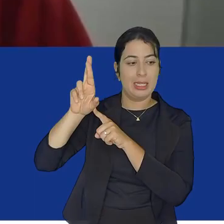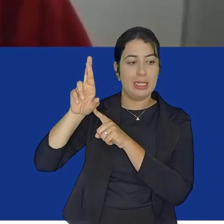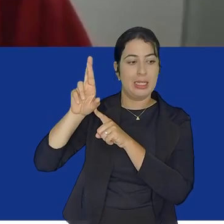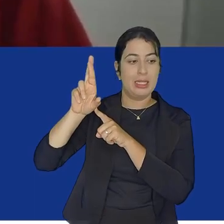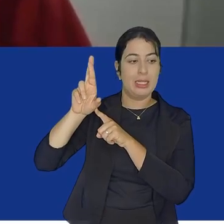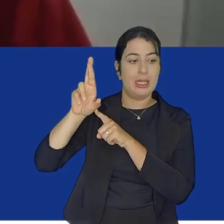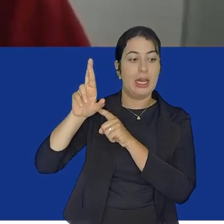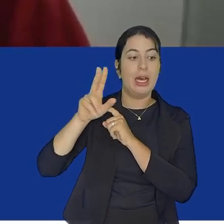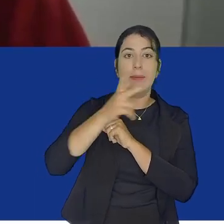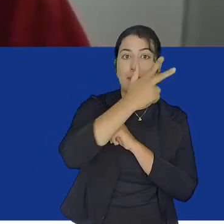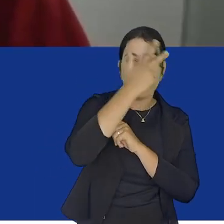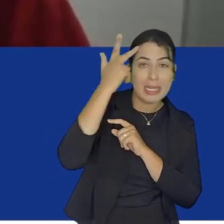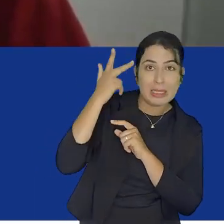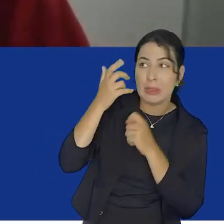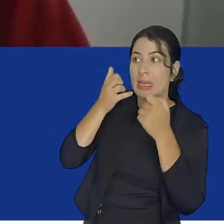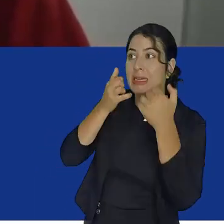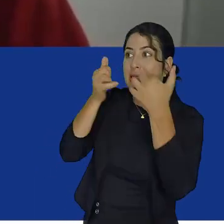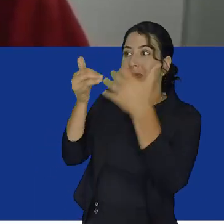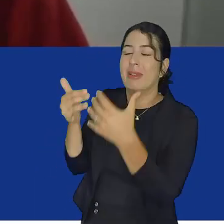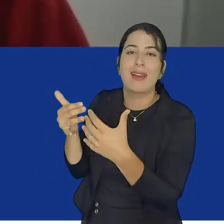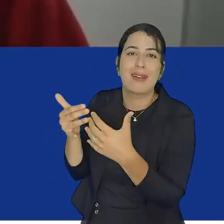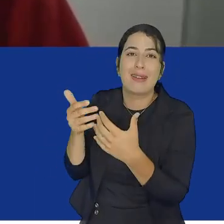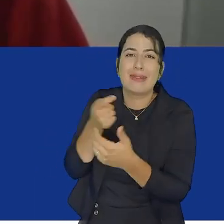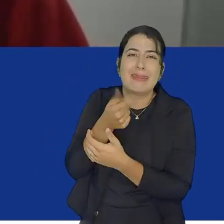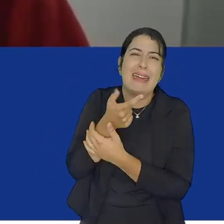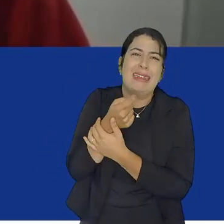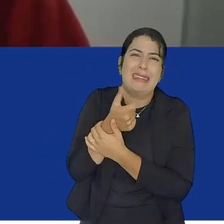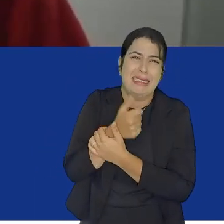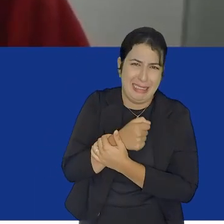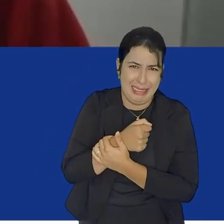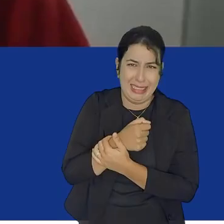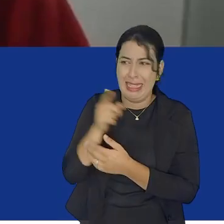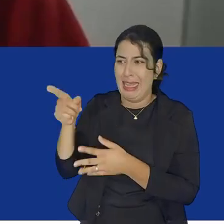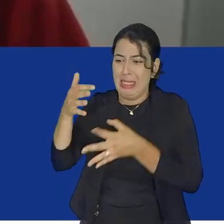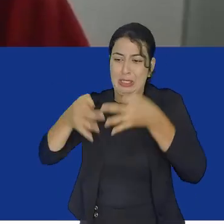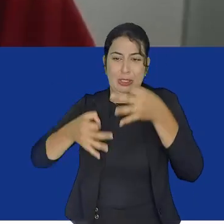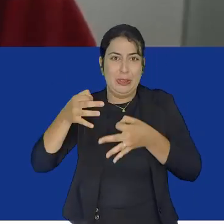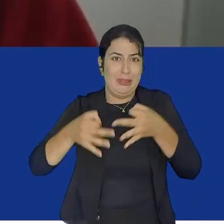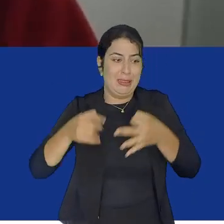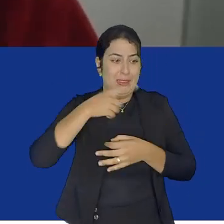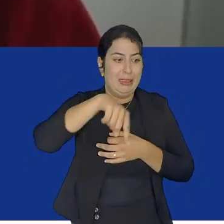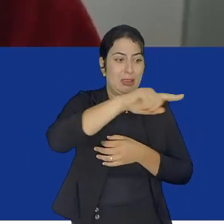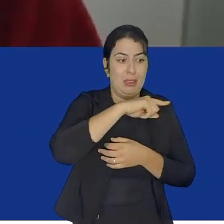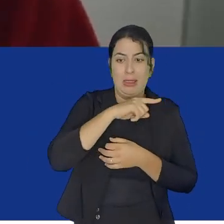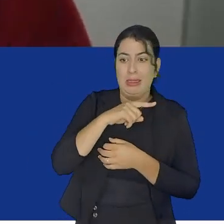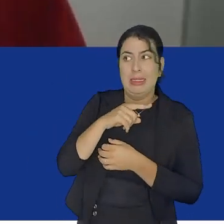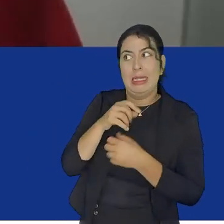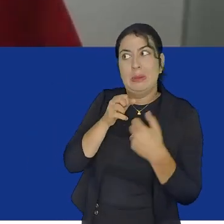para o líder, que só o fato dele ser juiz, então, só o fato de ser juíza, né, Fernando? Falou que é juiz já era, entendeu?